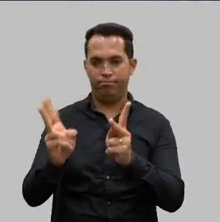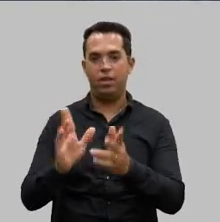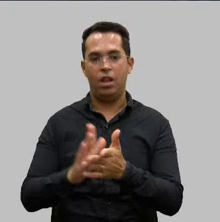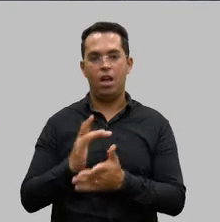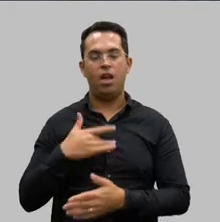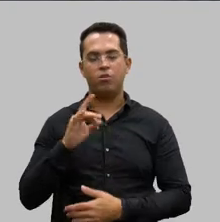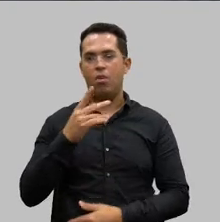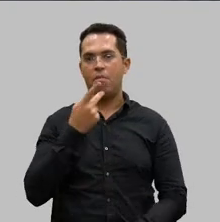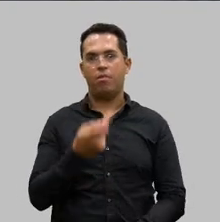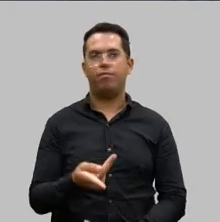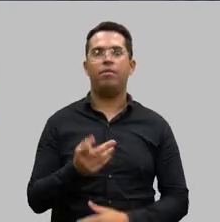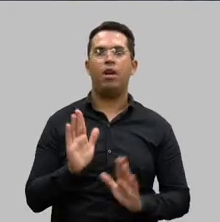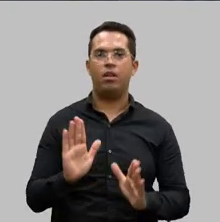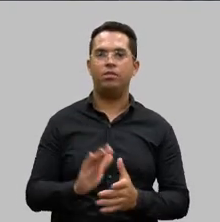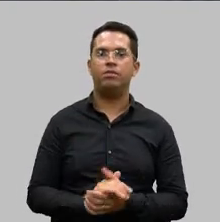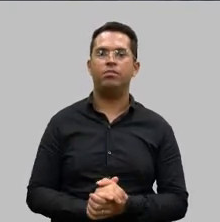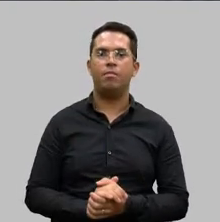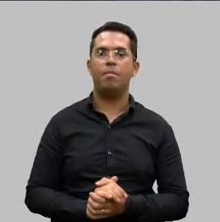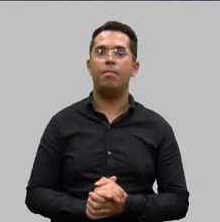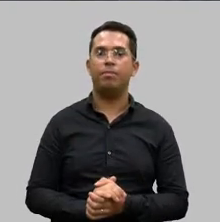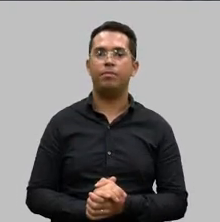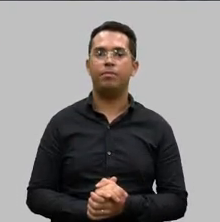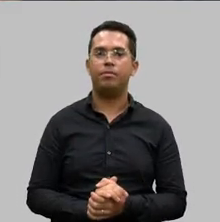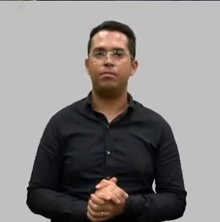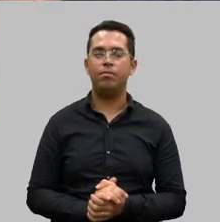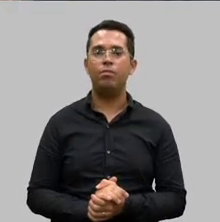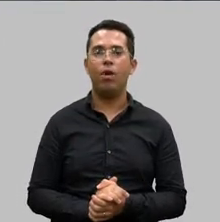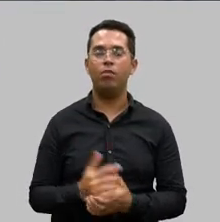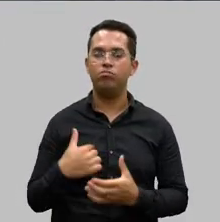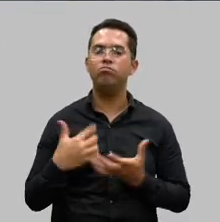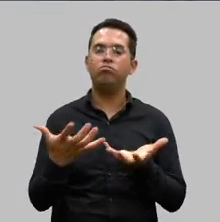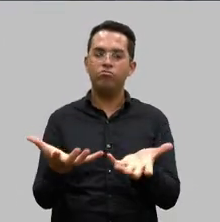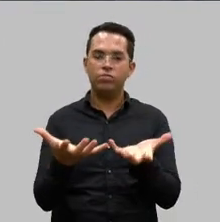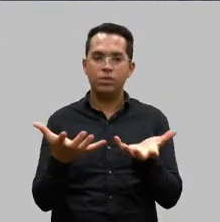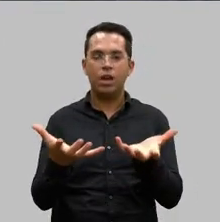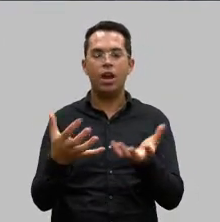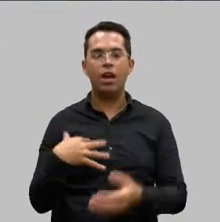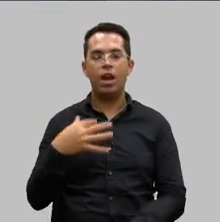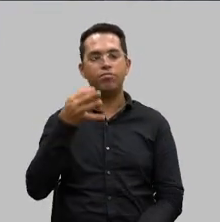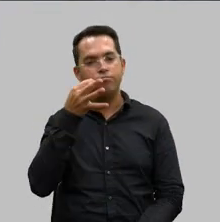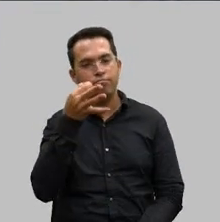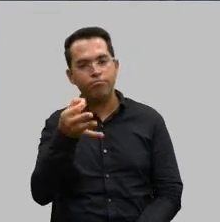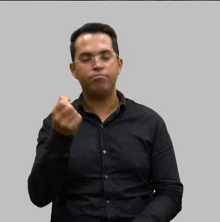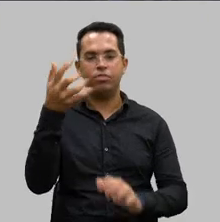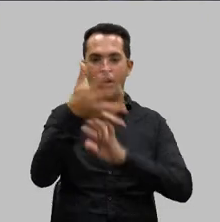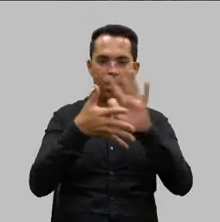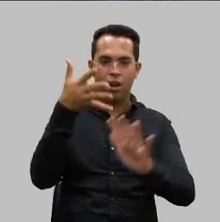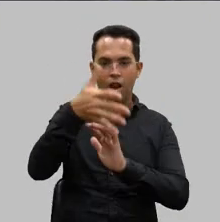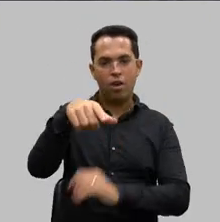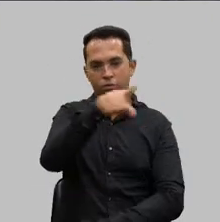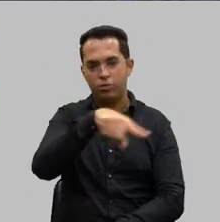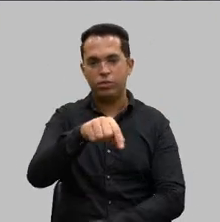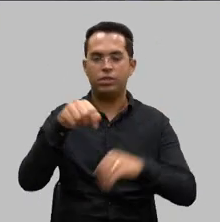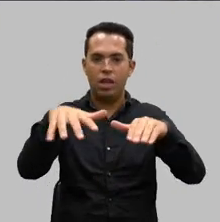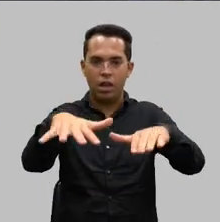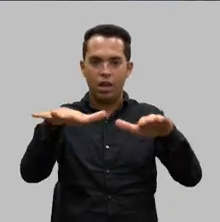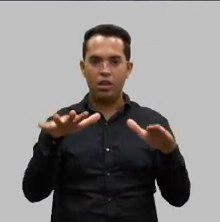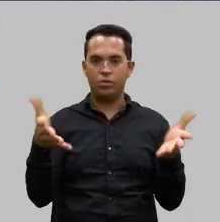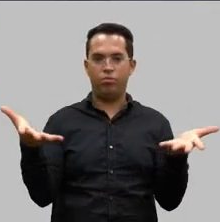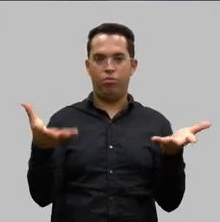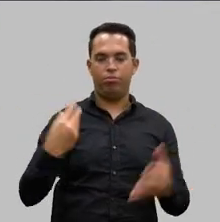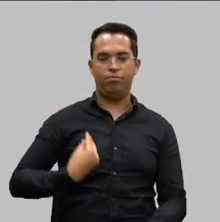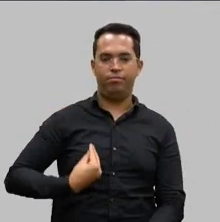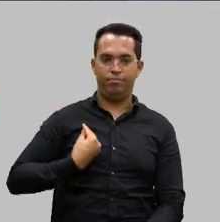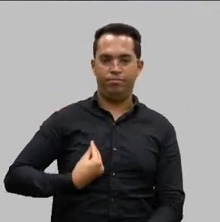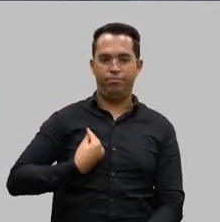iniciais no decorrer das falas a gente quer ouvir o Anseio de todos que estão aqui representando os diversos segmentos E